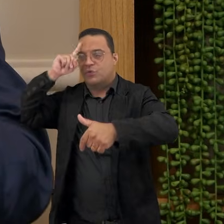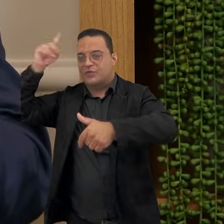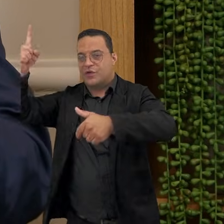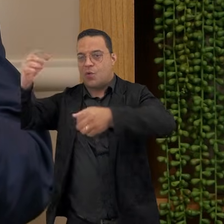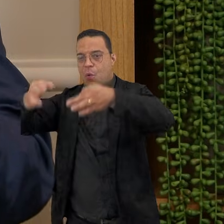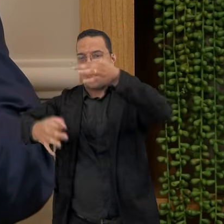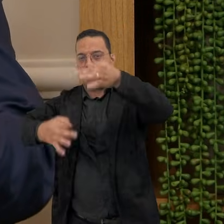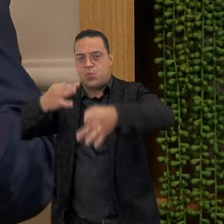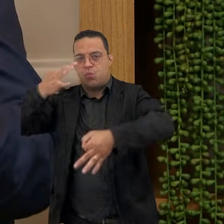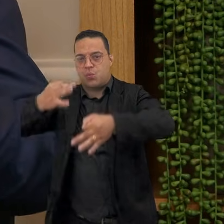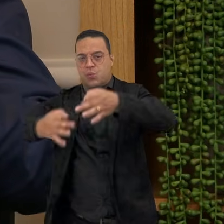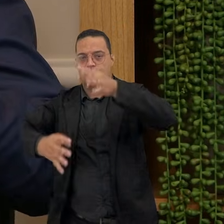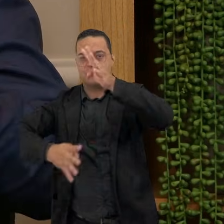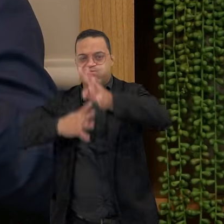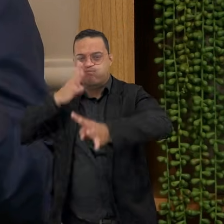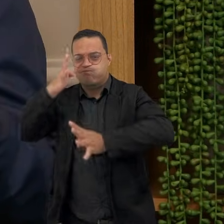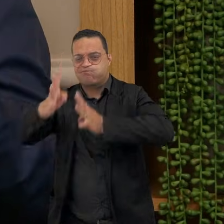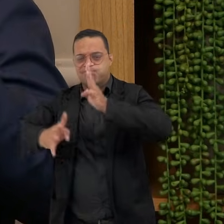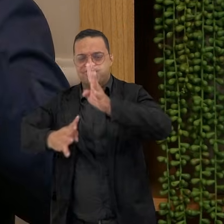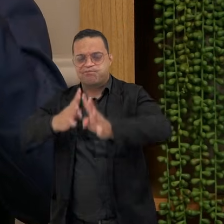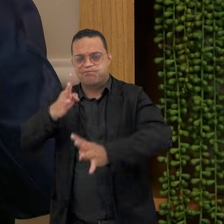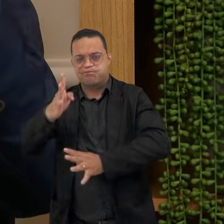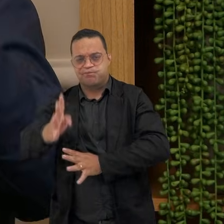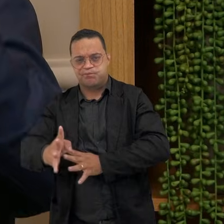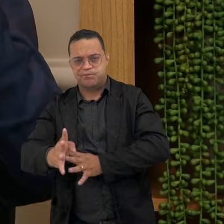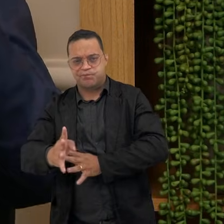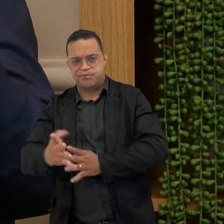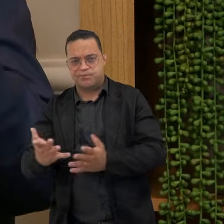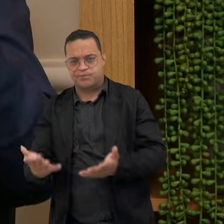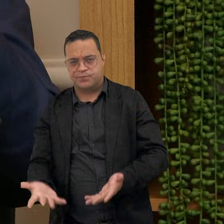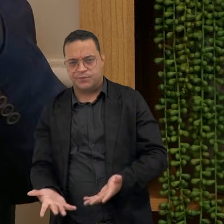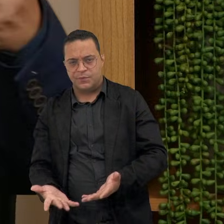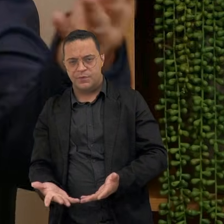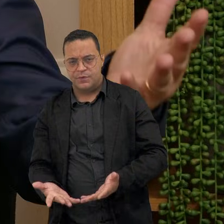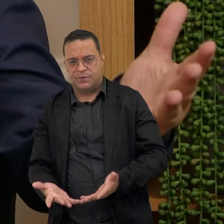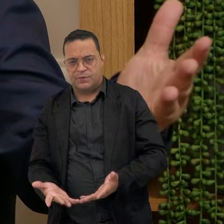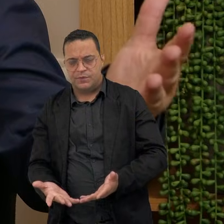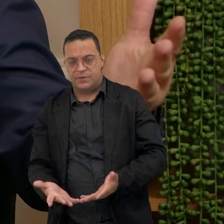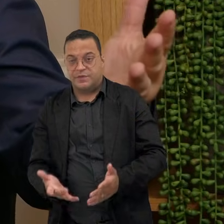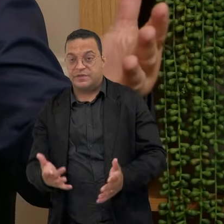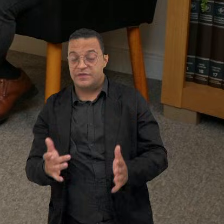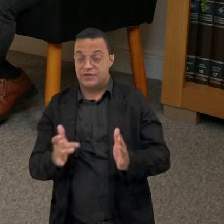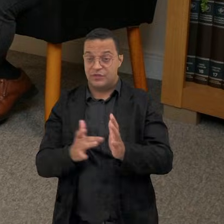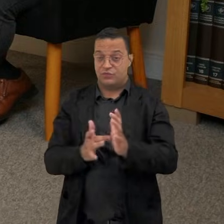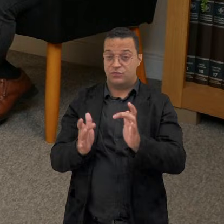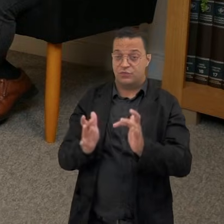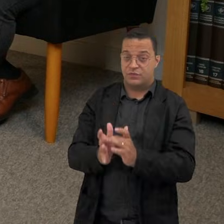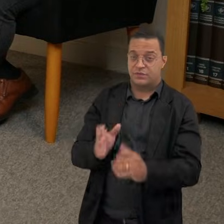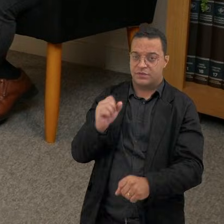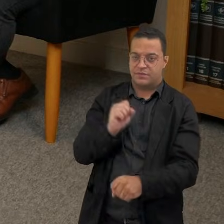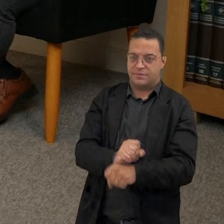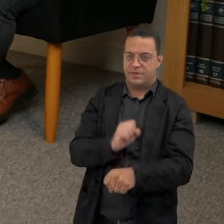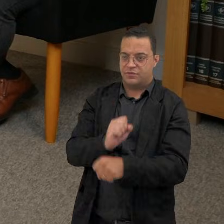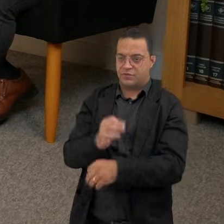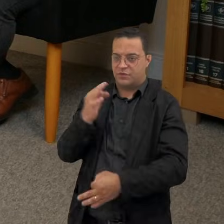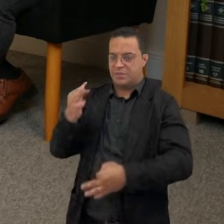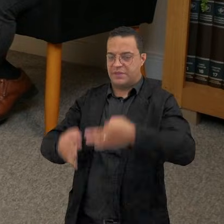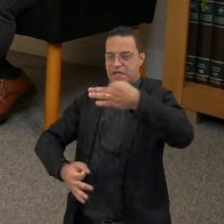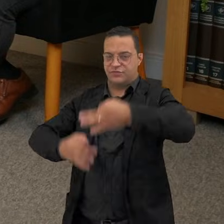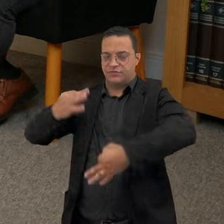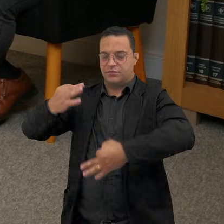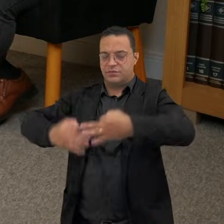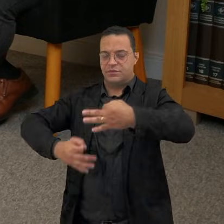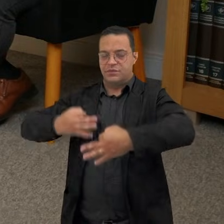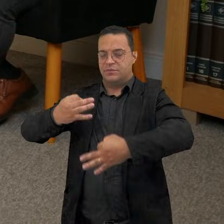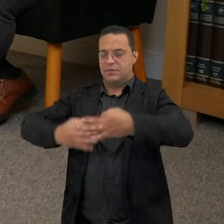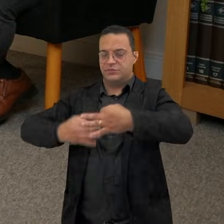Messias, e Israel, quando Pilatos pergunta quem vai assumir a culpa deste sangue derramado, e eles dizem,